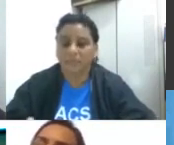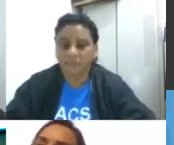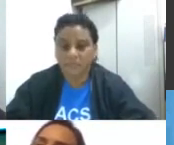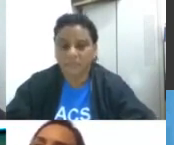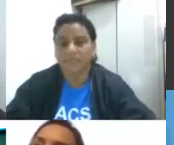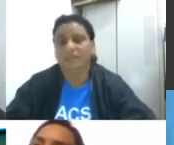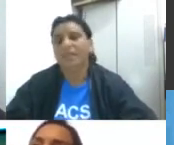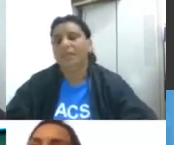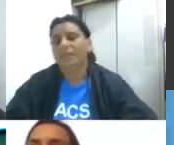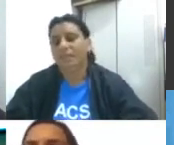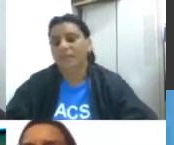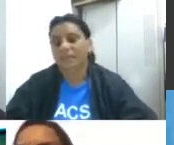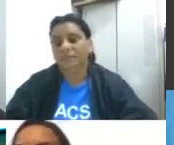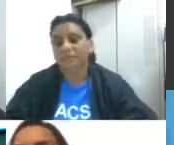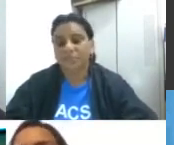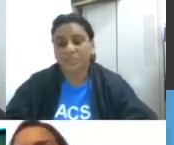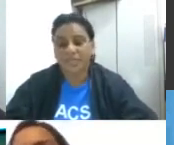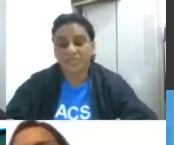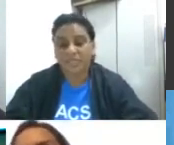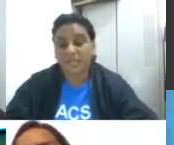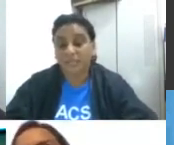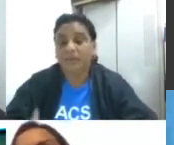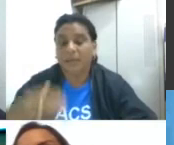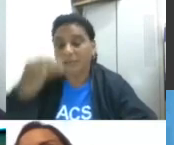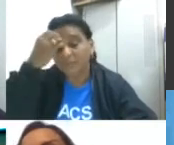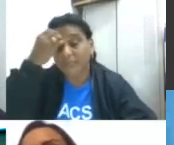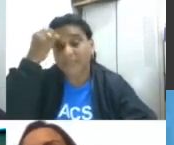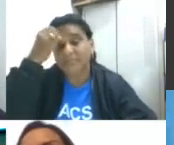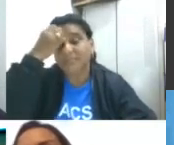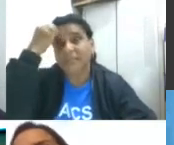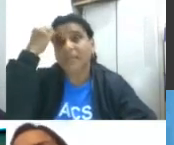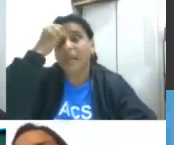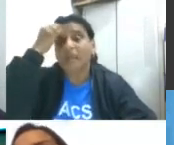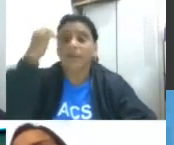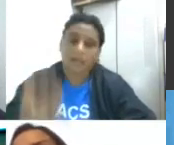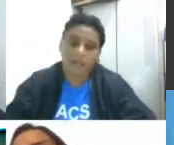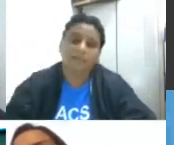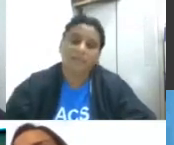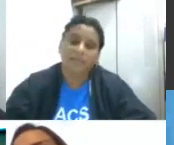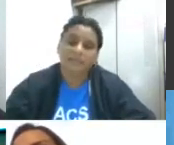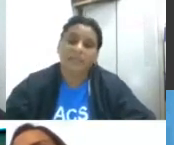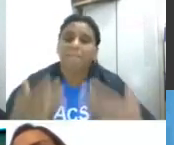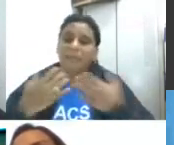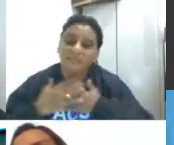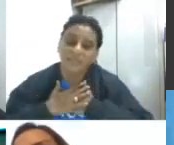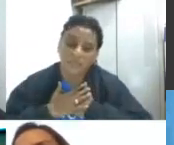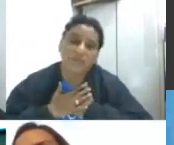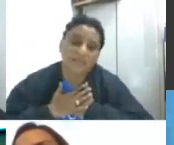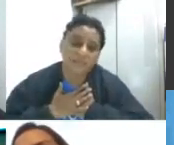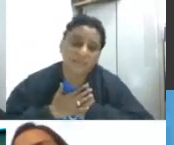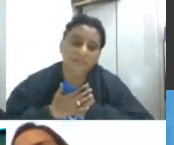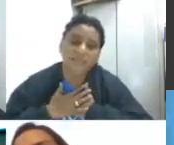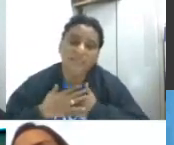tratamento sim e buscar estar ali ao lado deles né agora claro também se